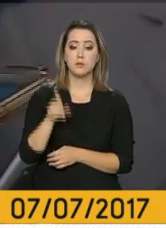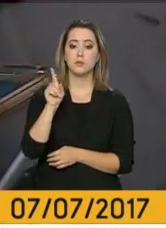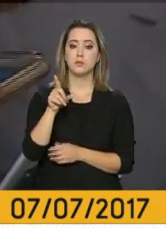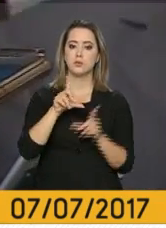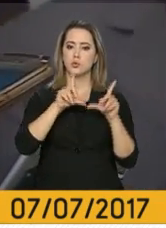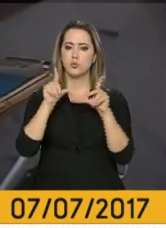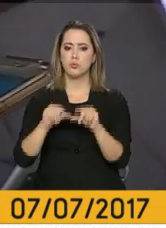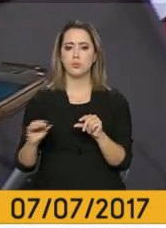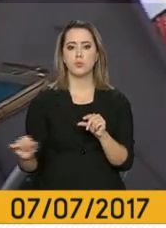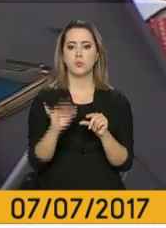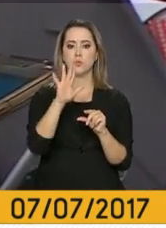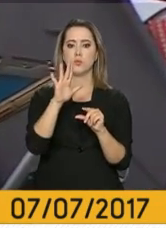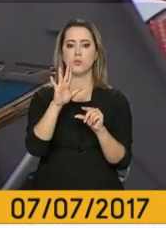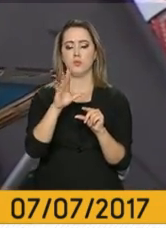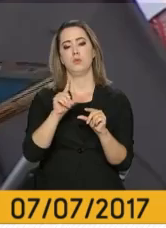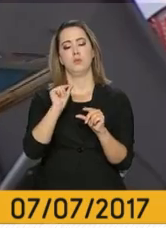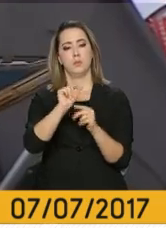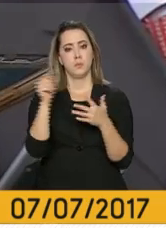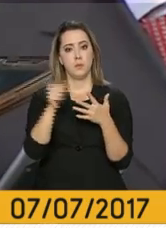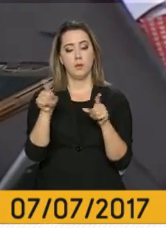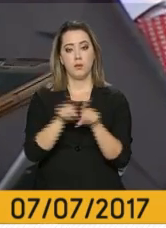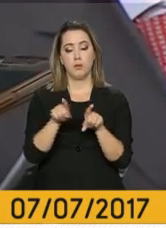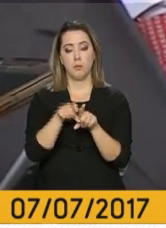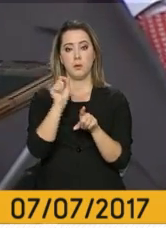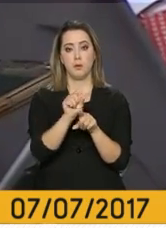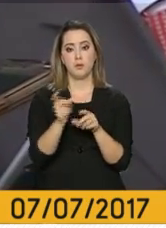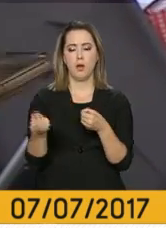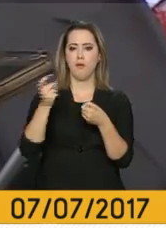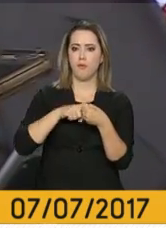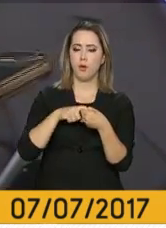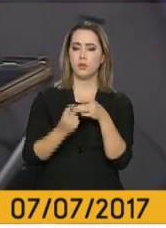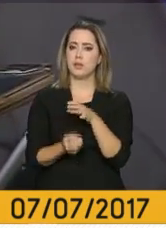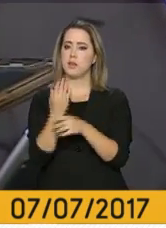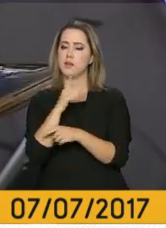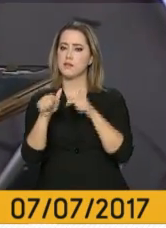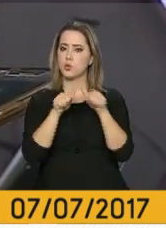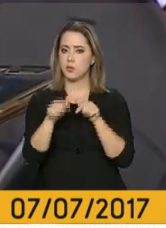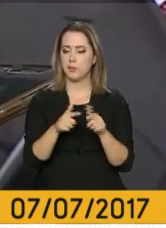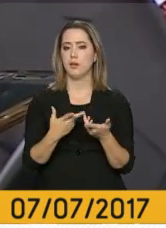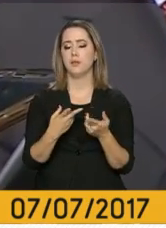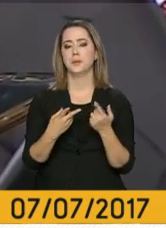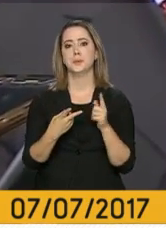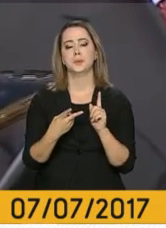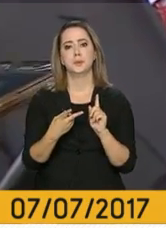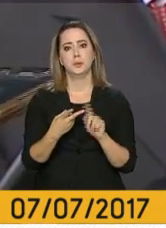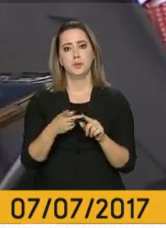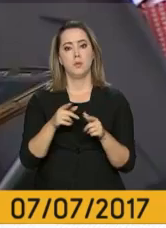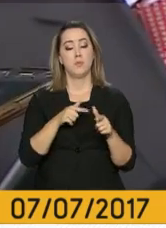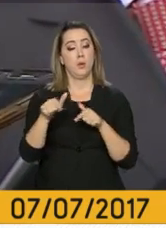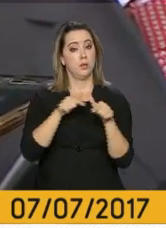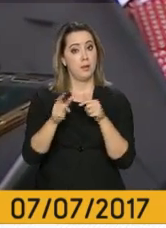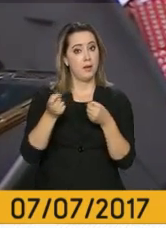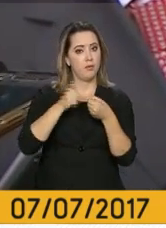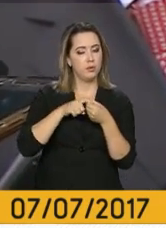à queda da inflação, referentemente também a volta do emprego, não é? O emprego